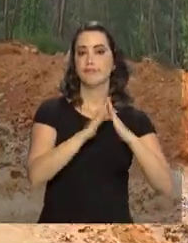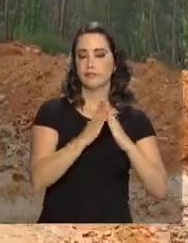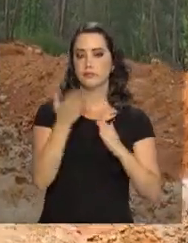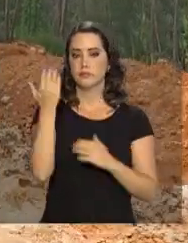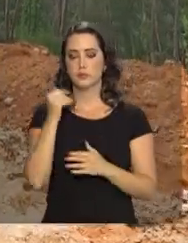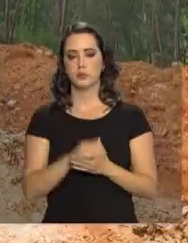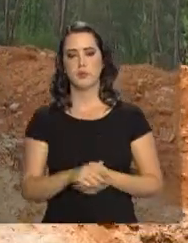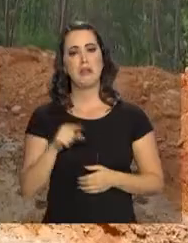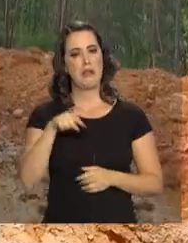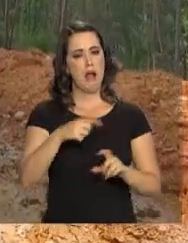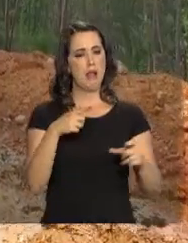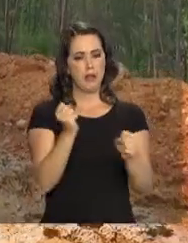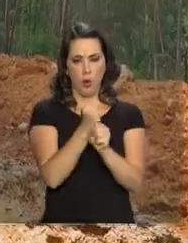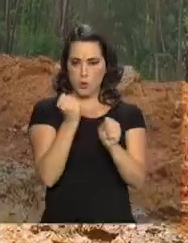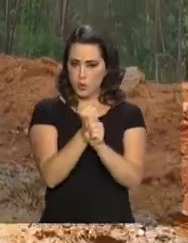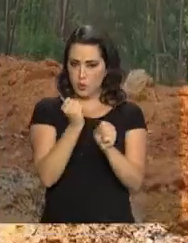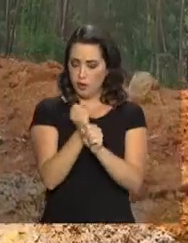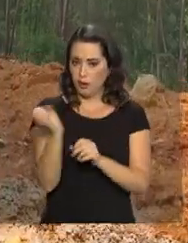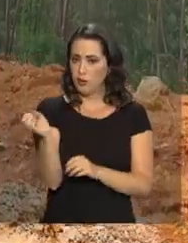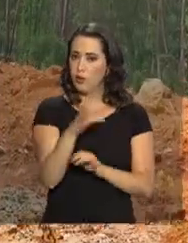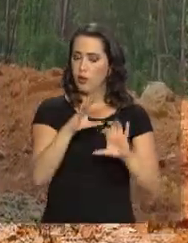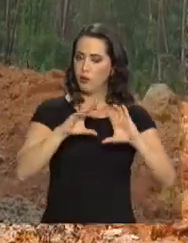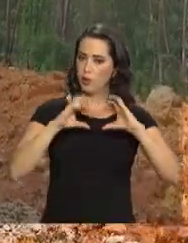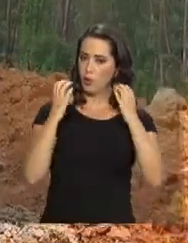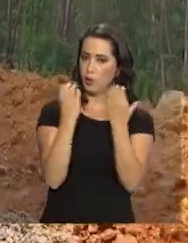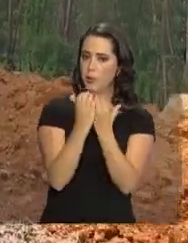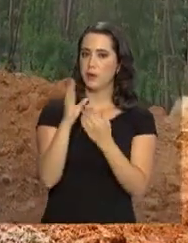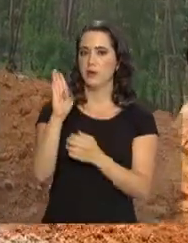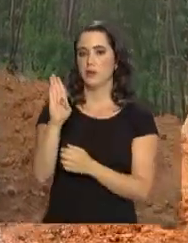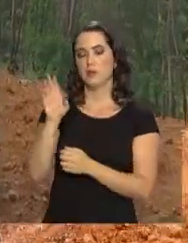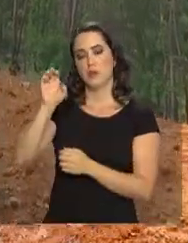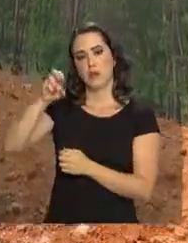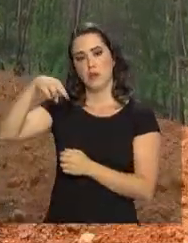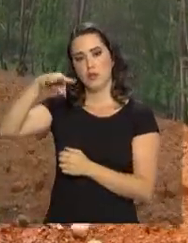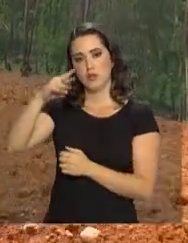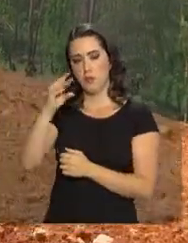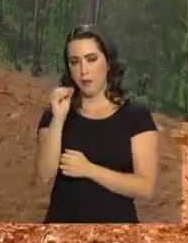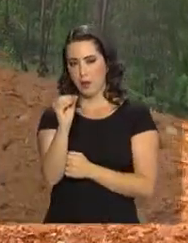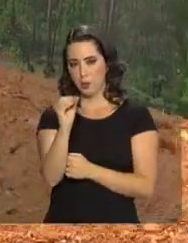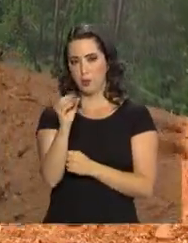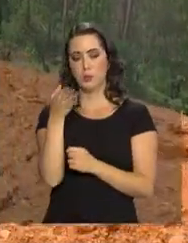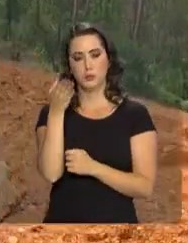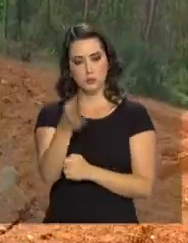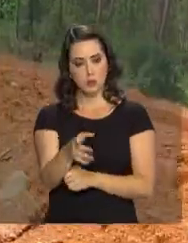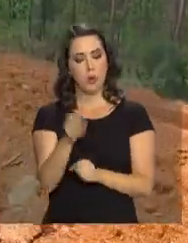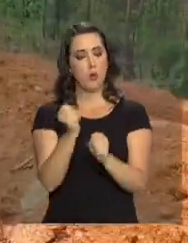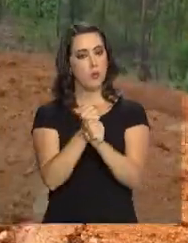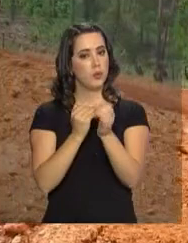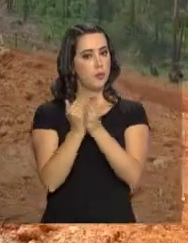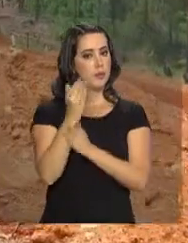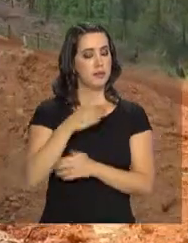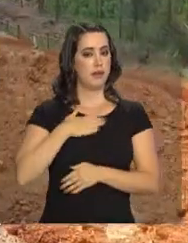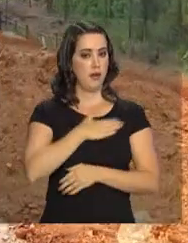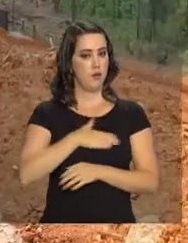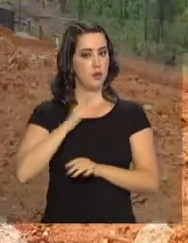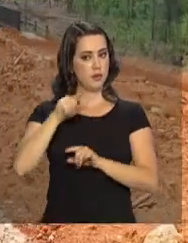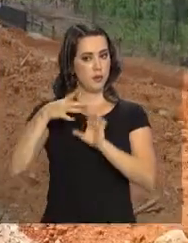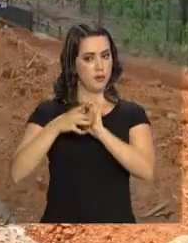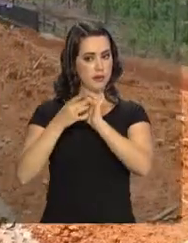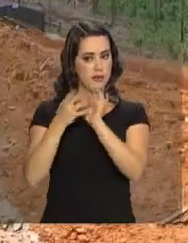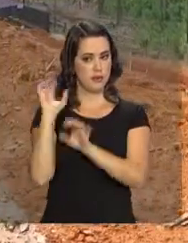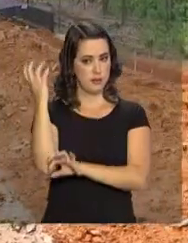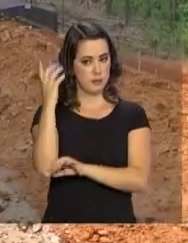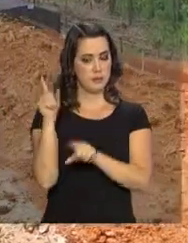reconstruída a comunidade de Bento Rodrigues. As obras começaram em agosto, logo após o licenciamento, e devem ser entregues em mais ou